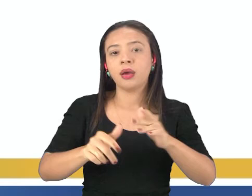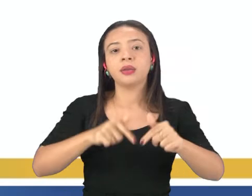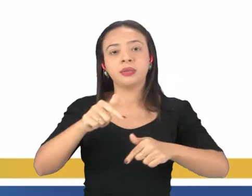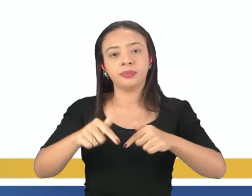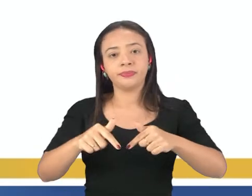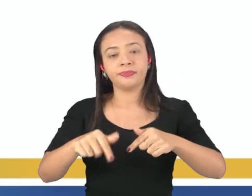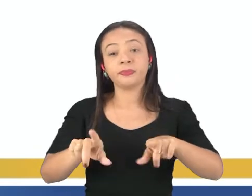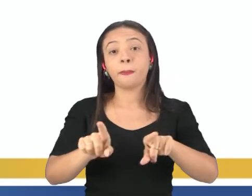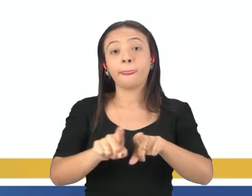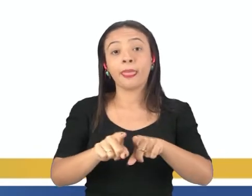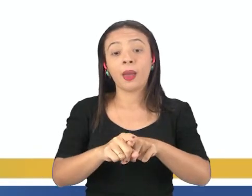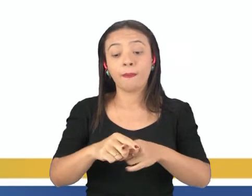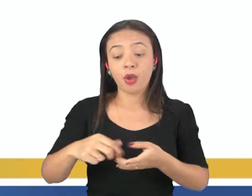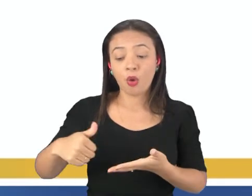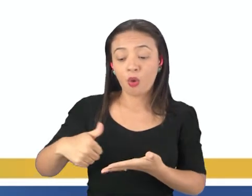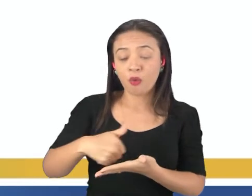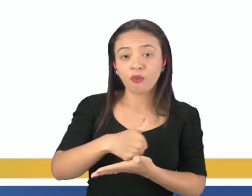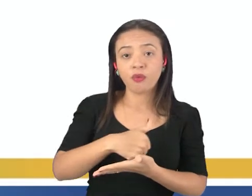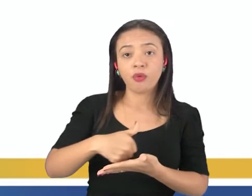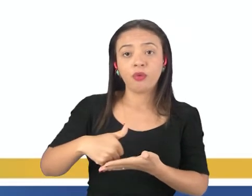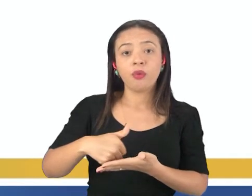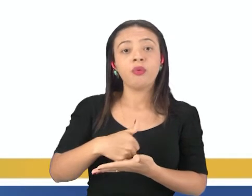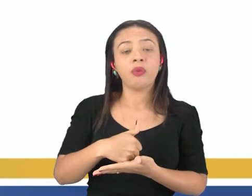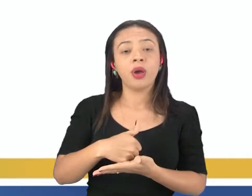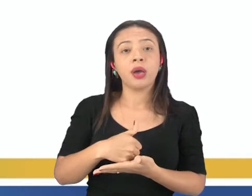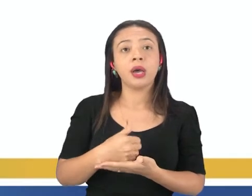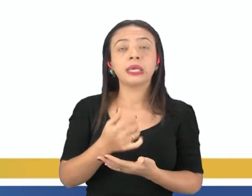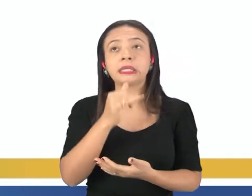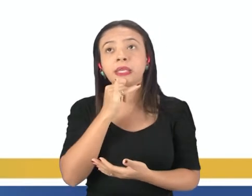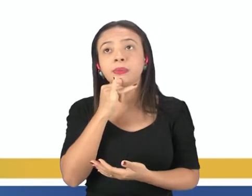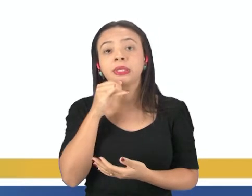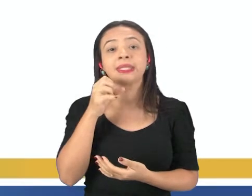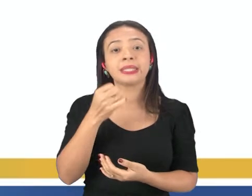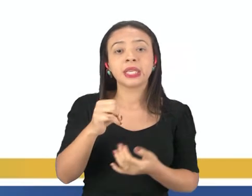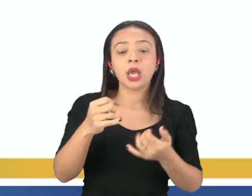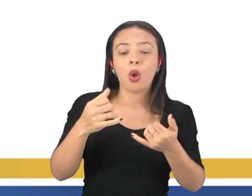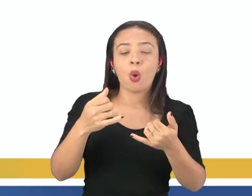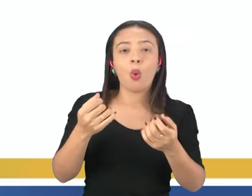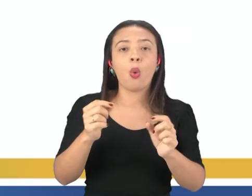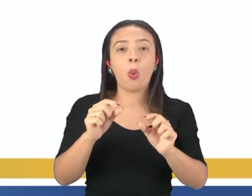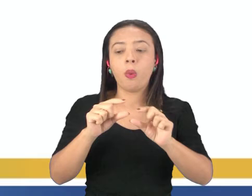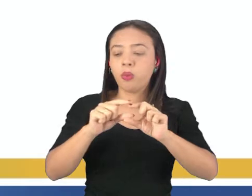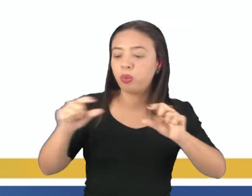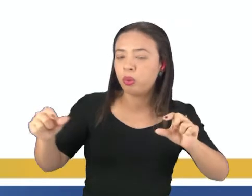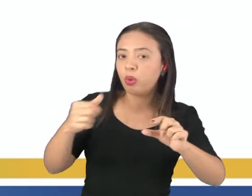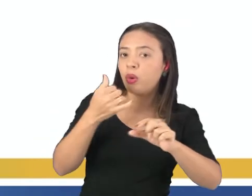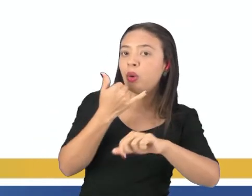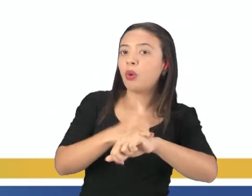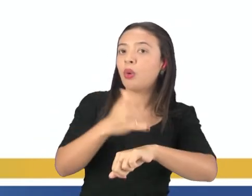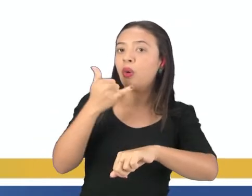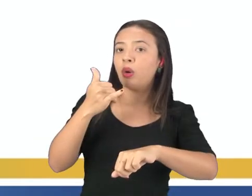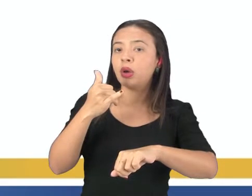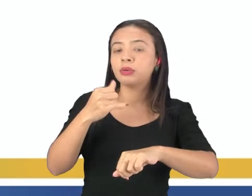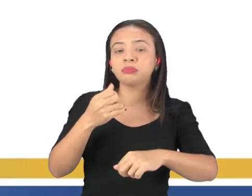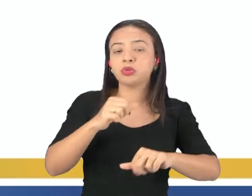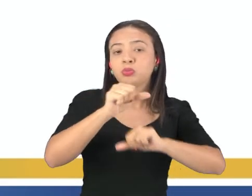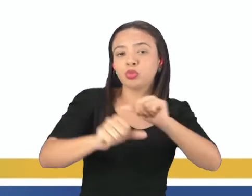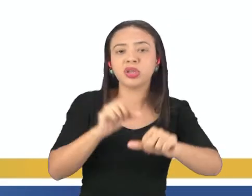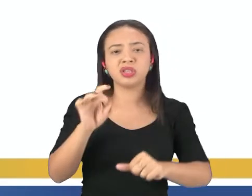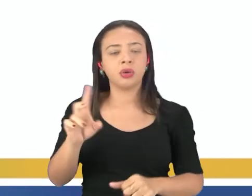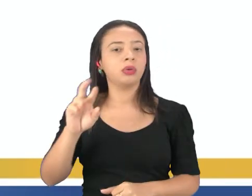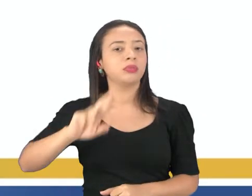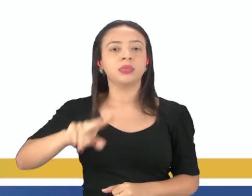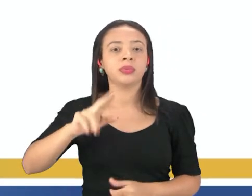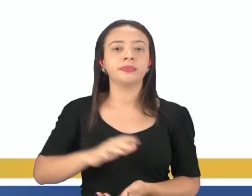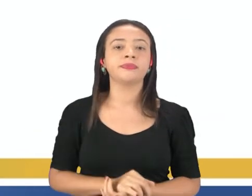mesmo um ferro, quando ele enferruja, é um processo químico. Não é simplesmente eu alterar um estado físico para outro. E é onde mais que